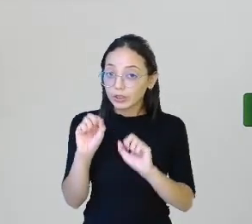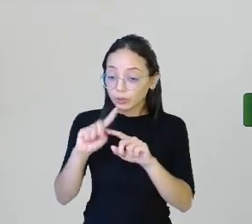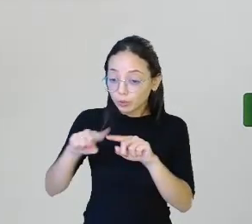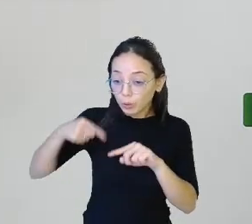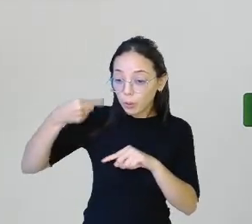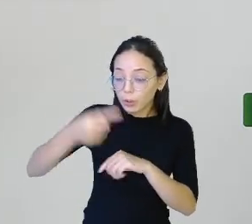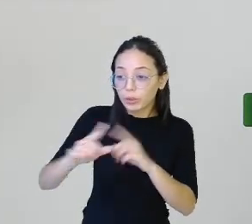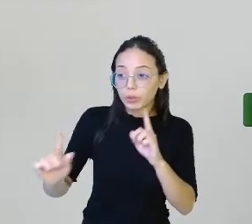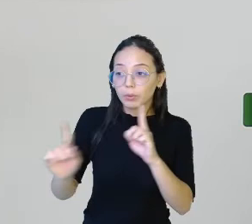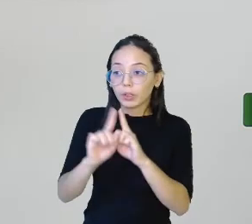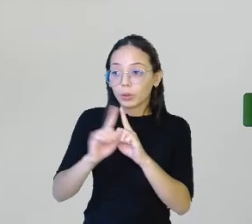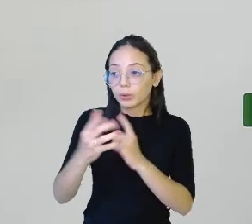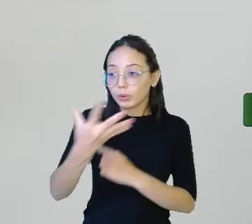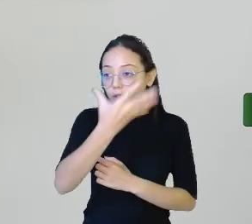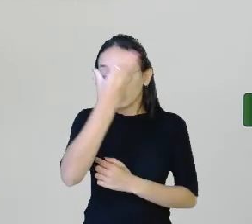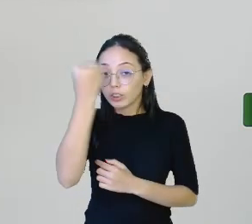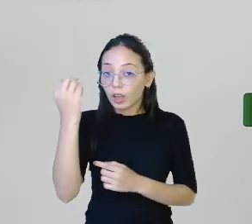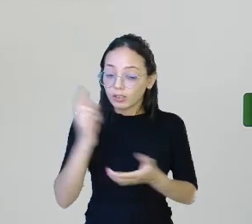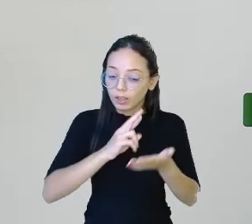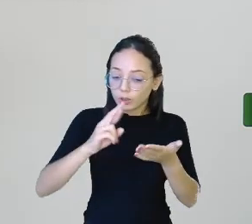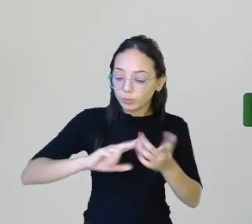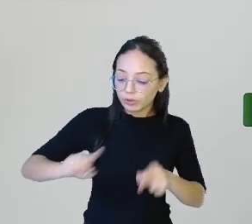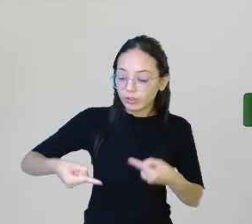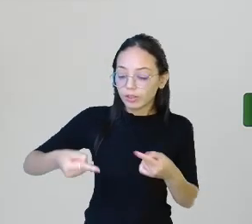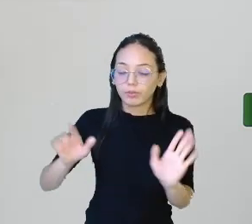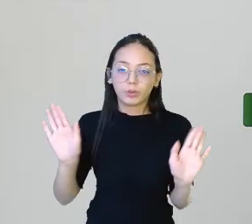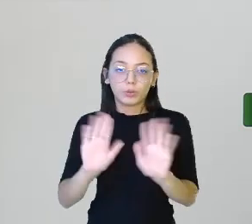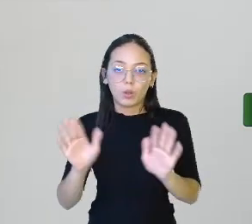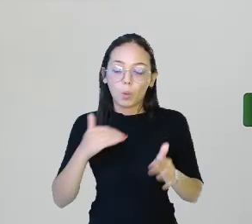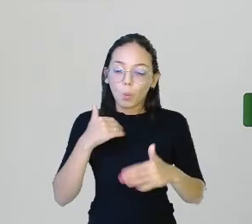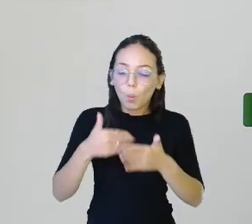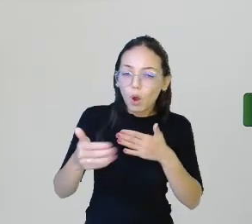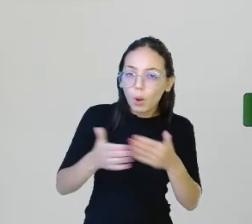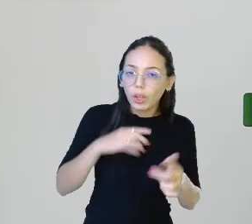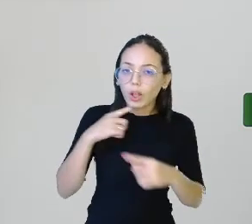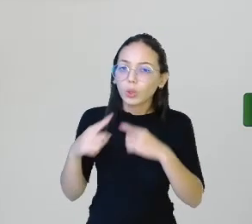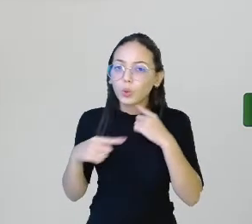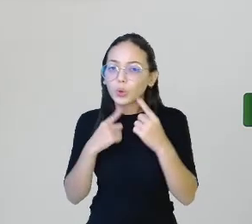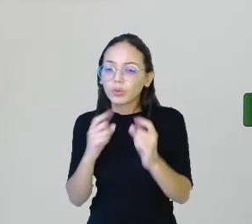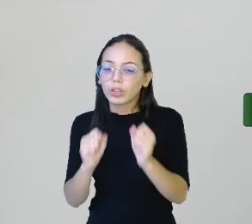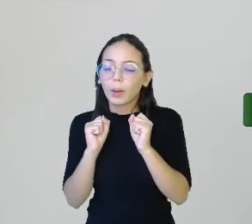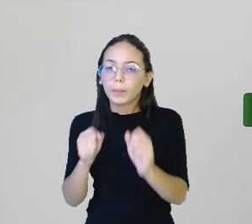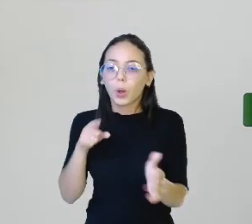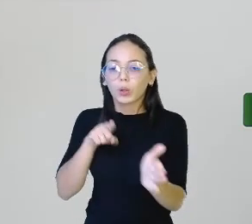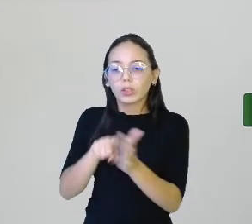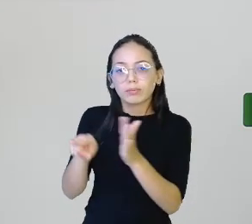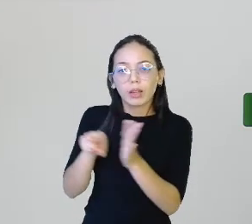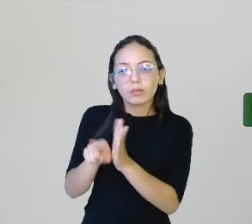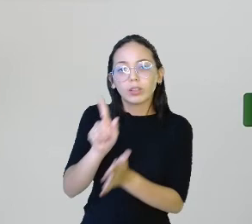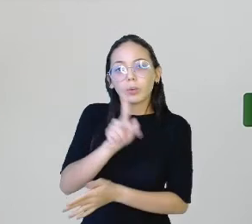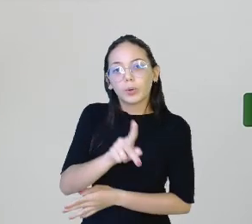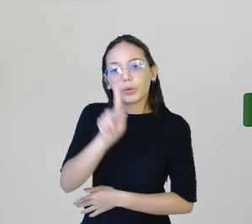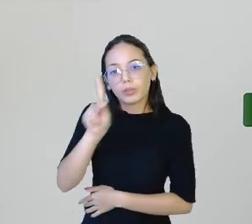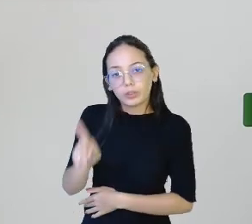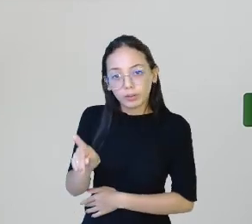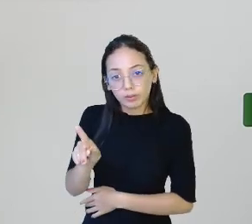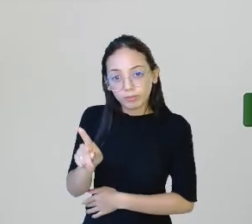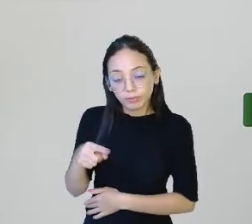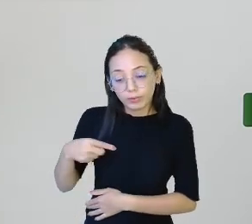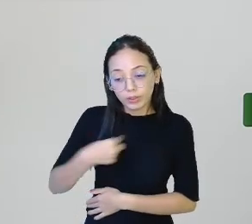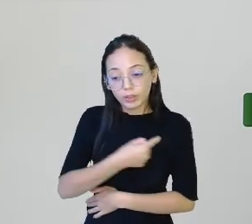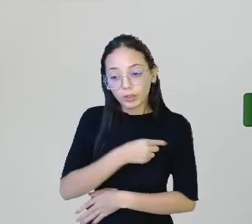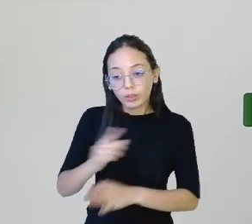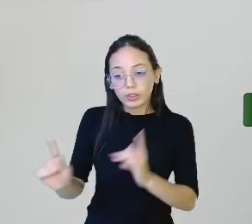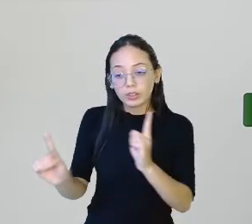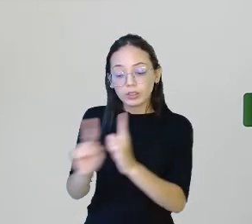encontro. Não esquece de fazer o desafio. Qualquer dúvida, você pode entrar em contato com o seu professor. A gente se